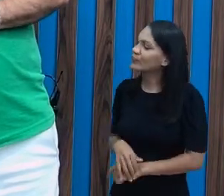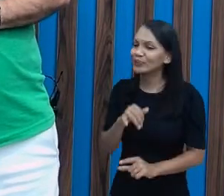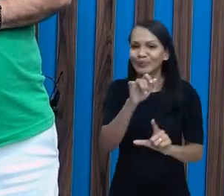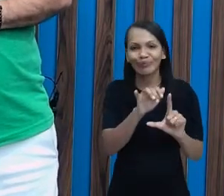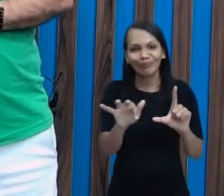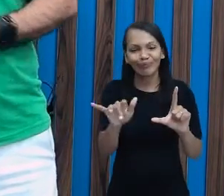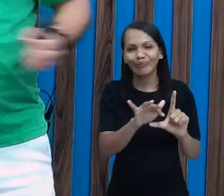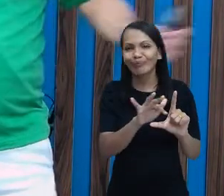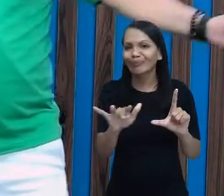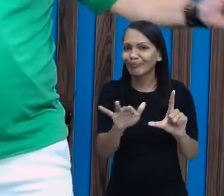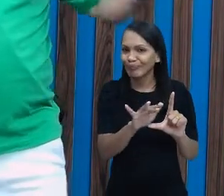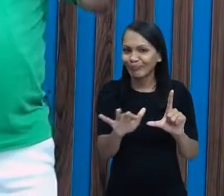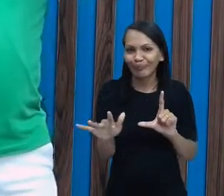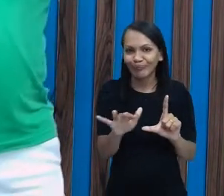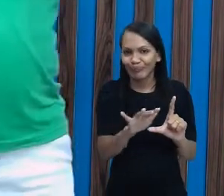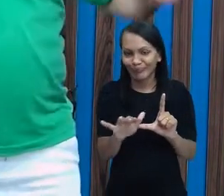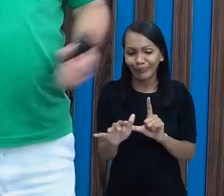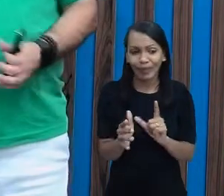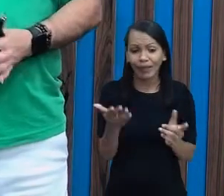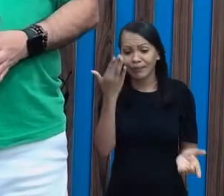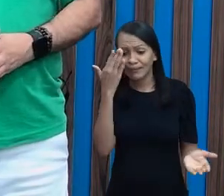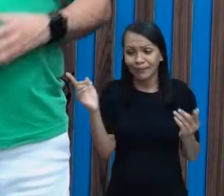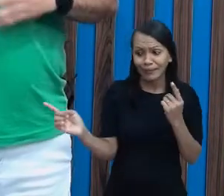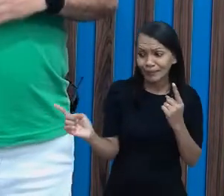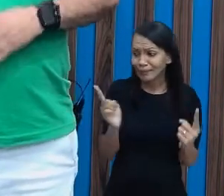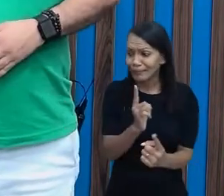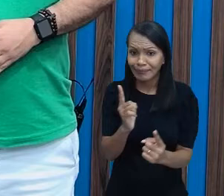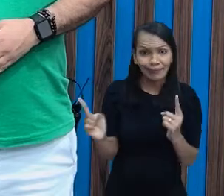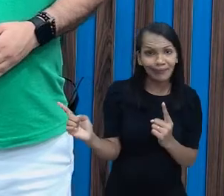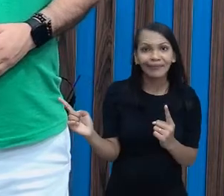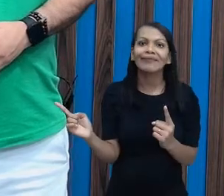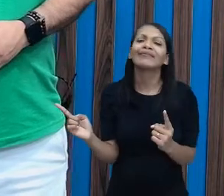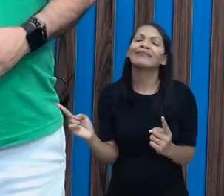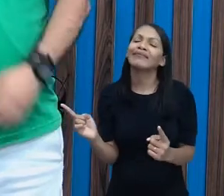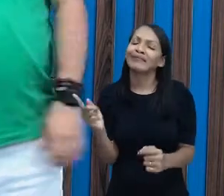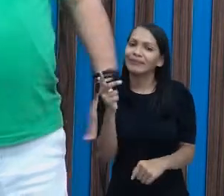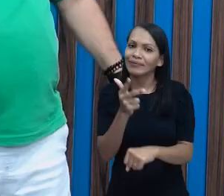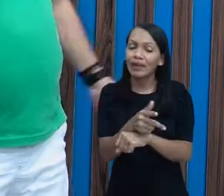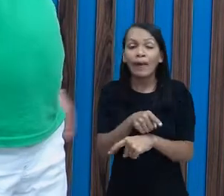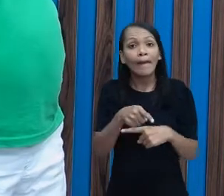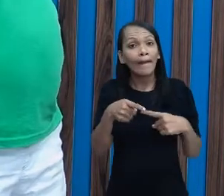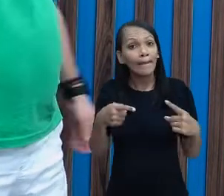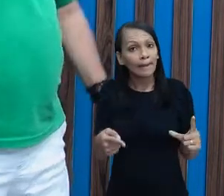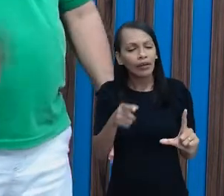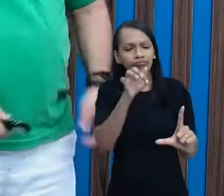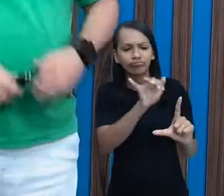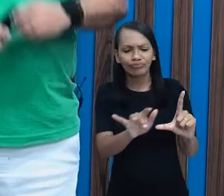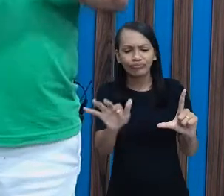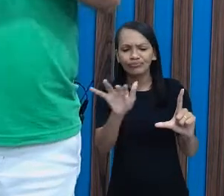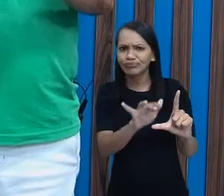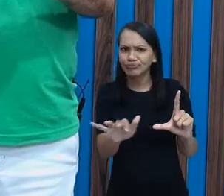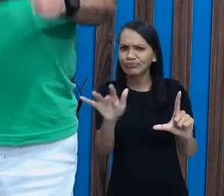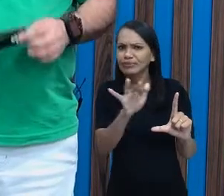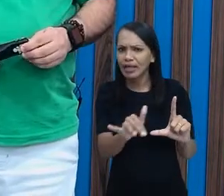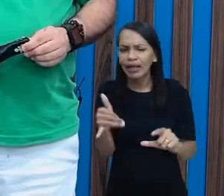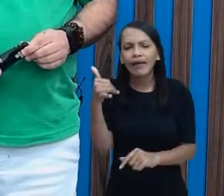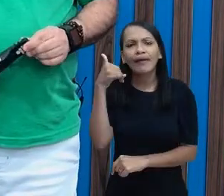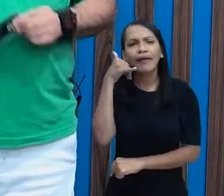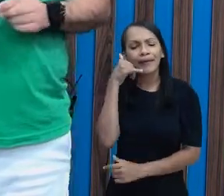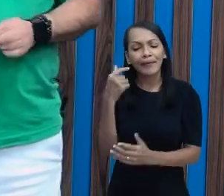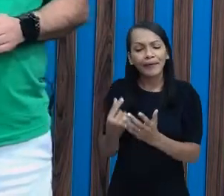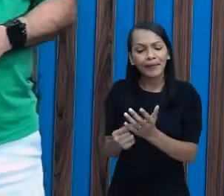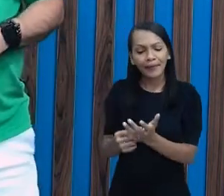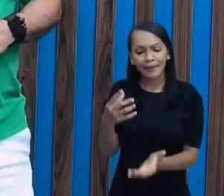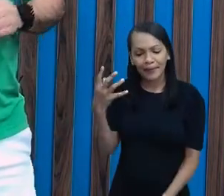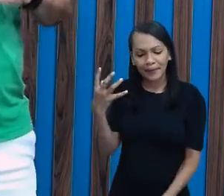QR Code, a gente se atrapalha com o lado das câmeras. Mas aqui, ó, QR Code, aponta o celular, baixa o aplicativo